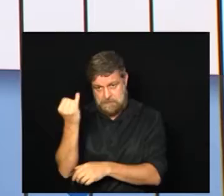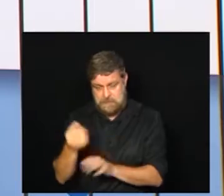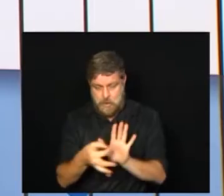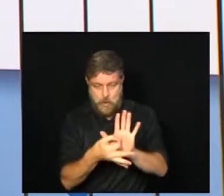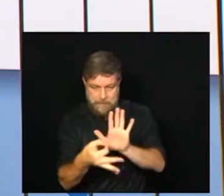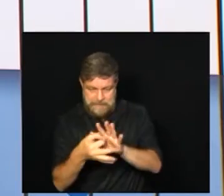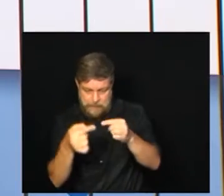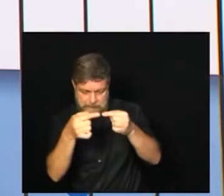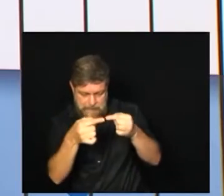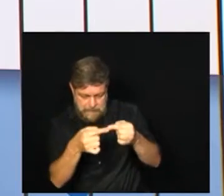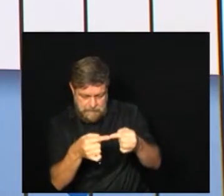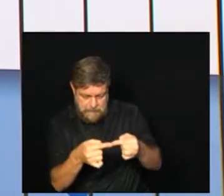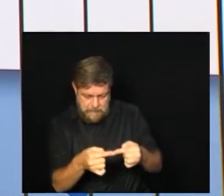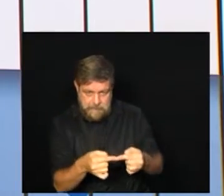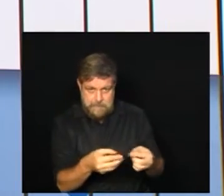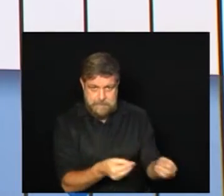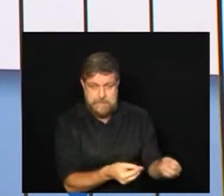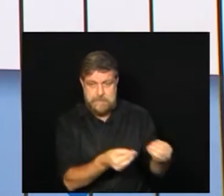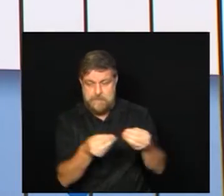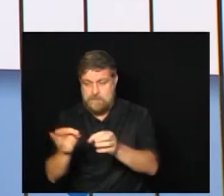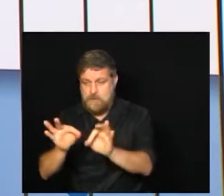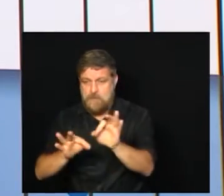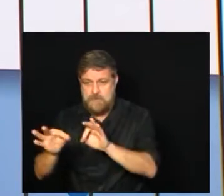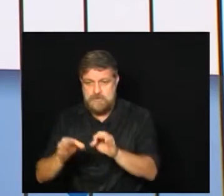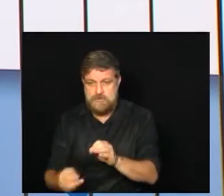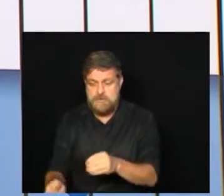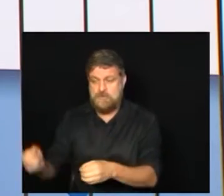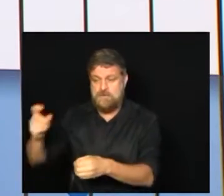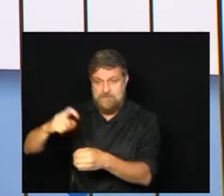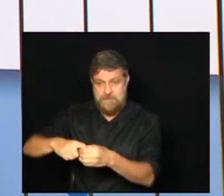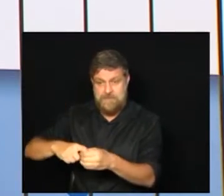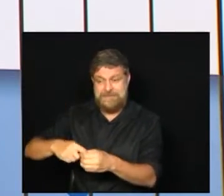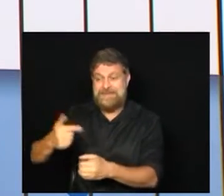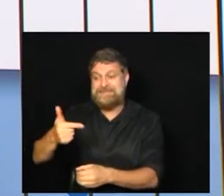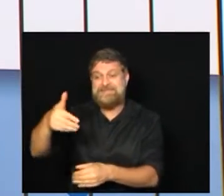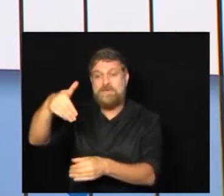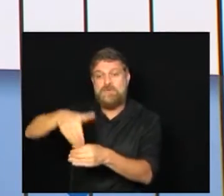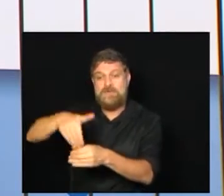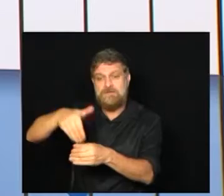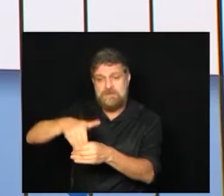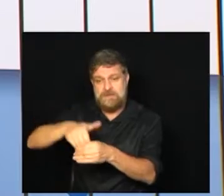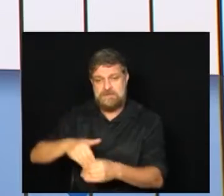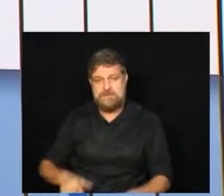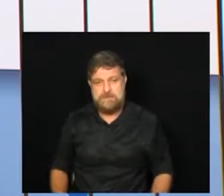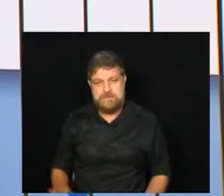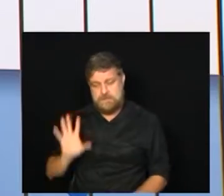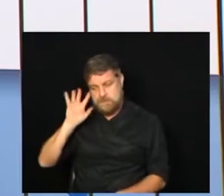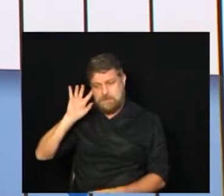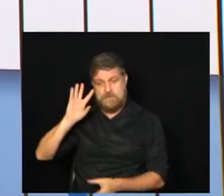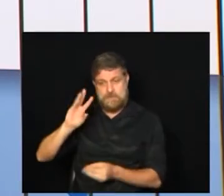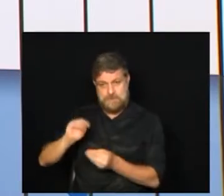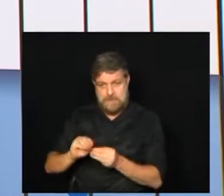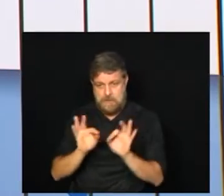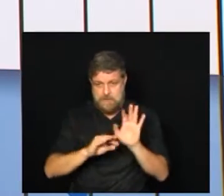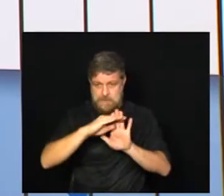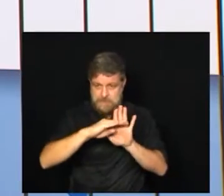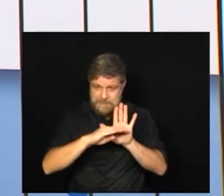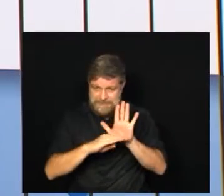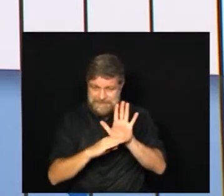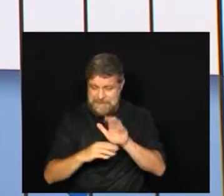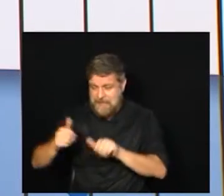parecer favorável, esse projeto volta por um segundo turno de votação. E o resultado completo dos projetos que